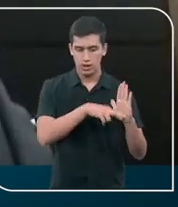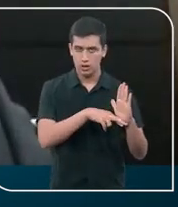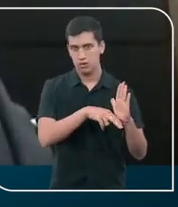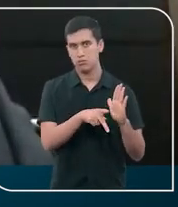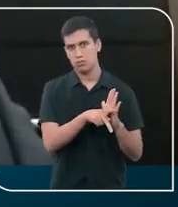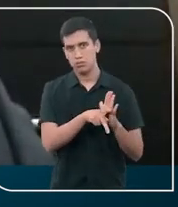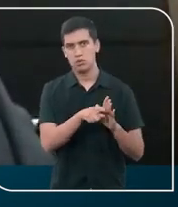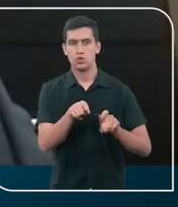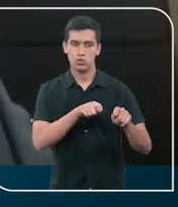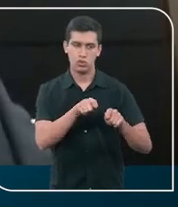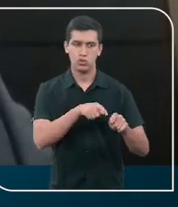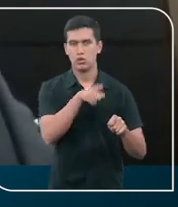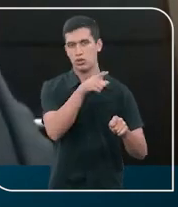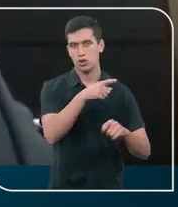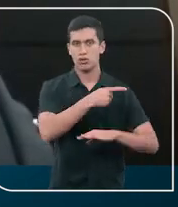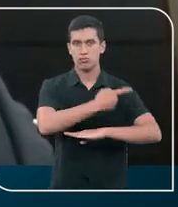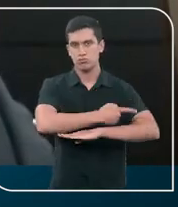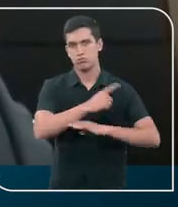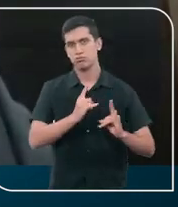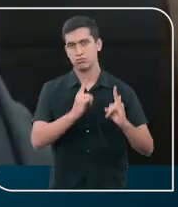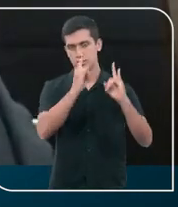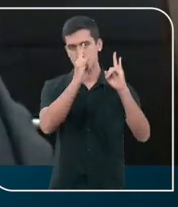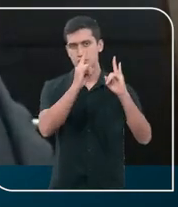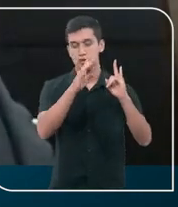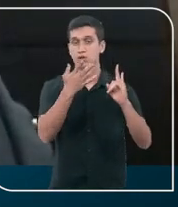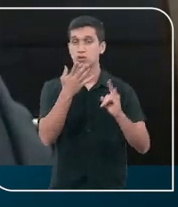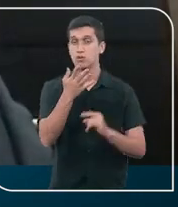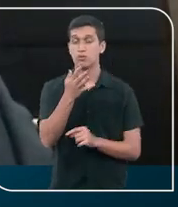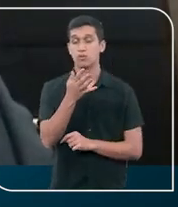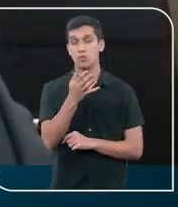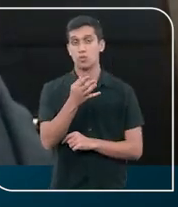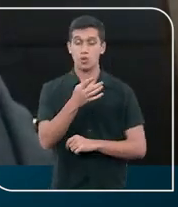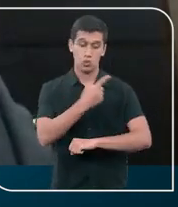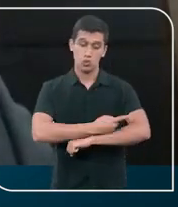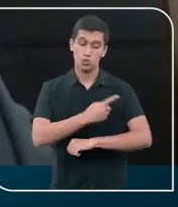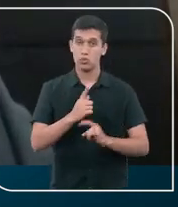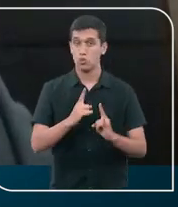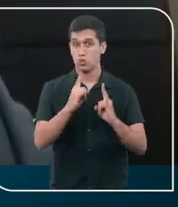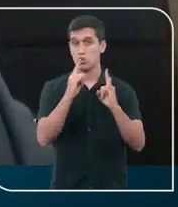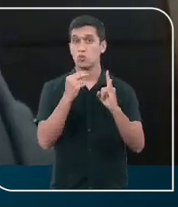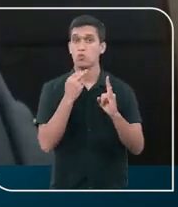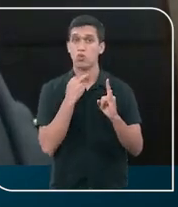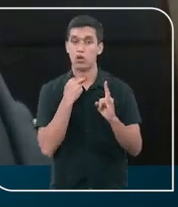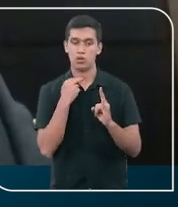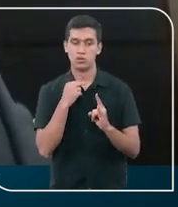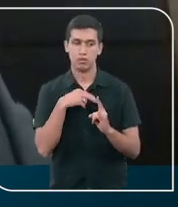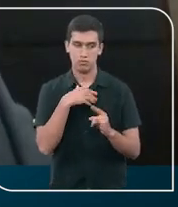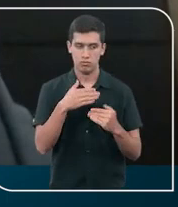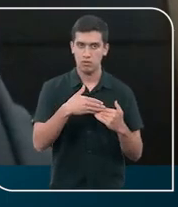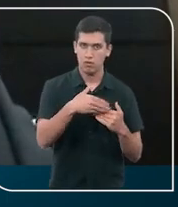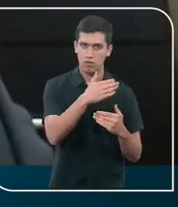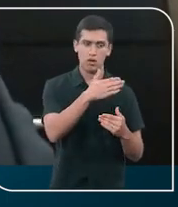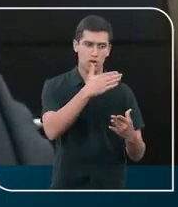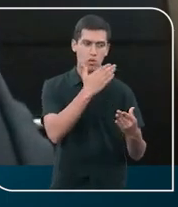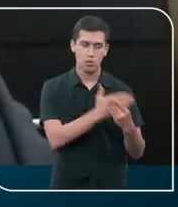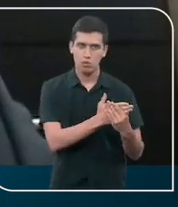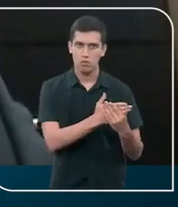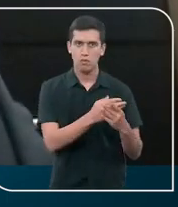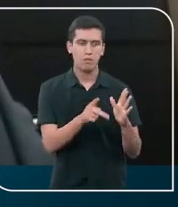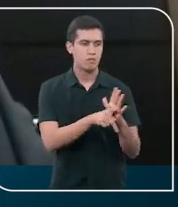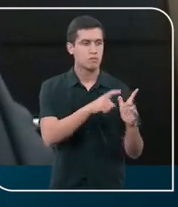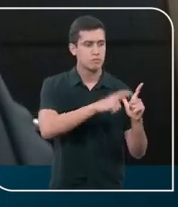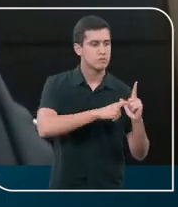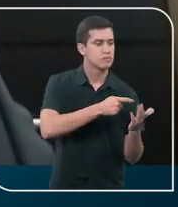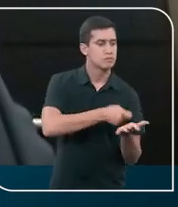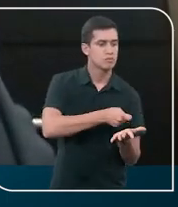administrativos do condomínio, ou seja, o condomínio ele não pode utilizar-se de meios judiciais para a cobrança da dívida, mas